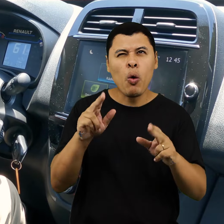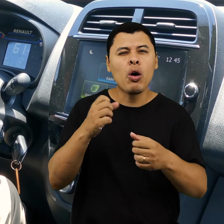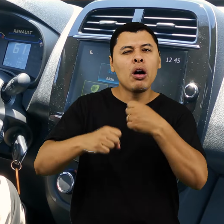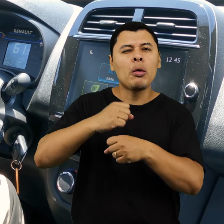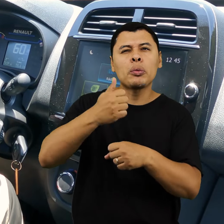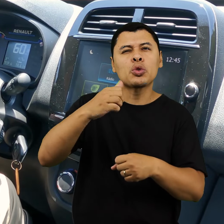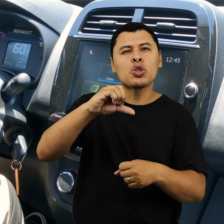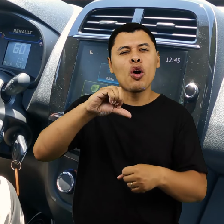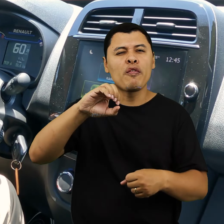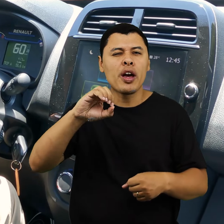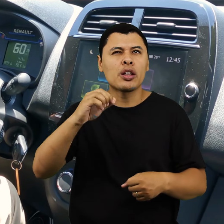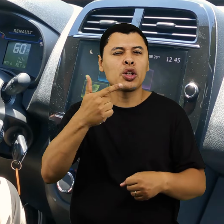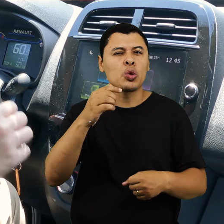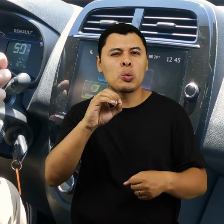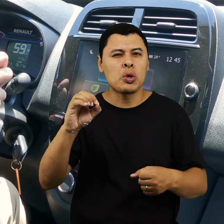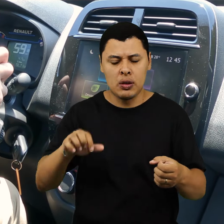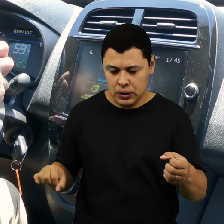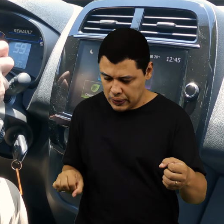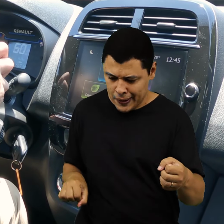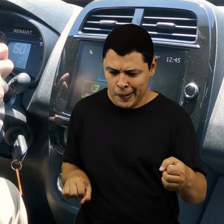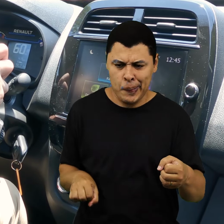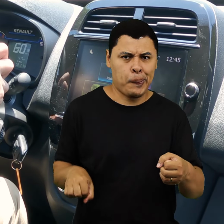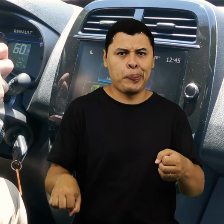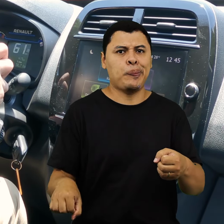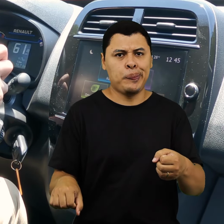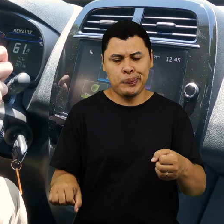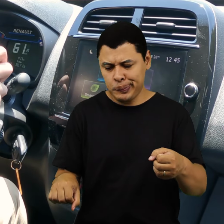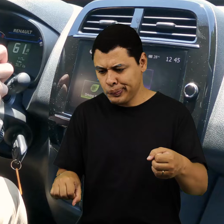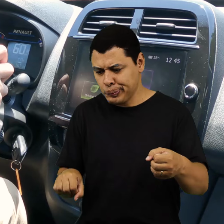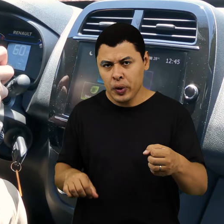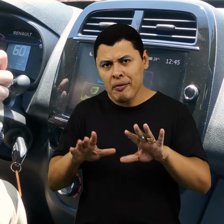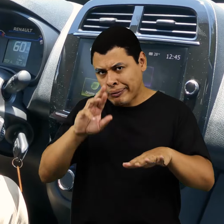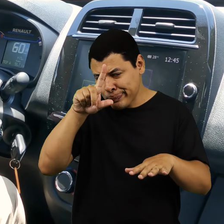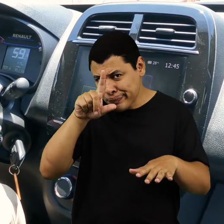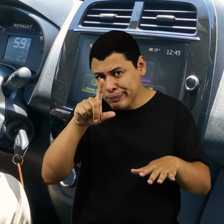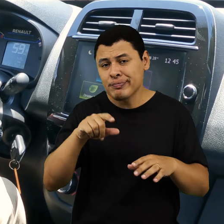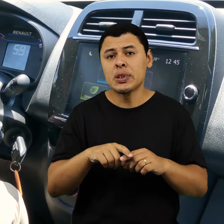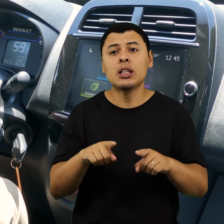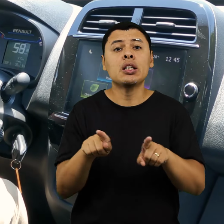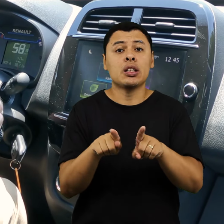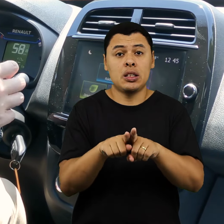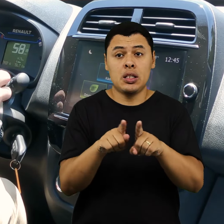começo dos anos 2000, né? Os engates são longos e não são dos mais precisos. É uma cabine